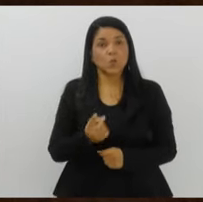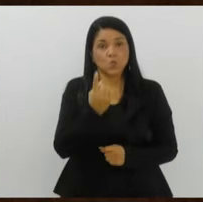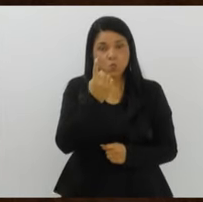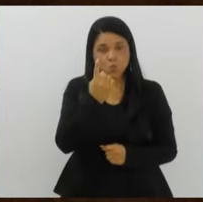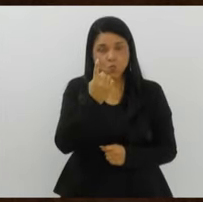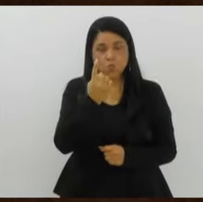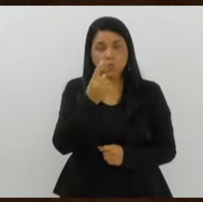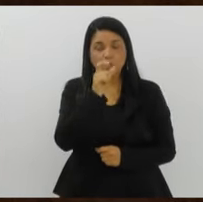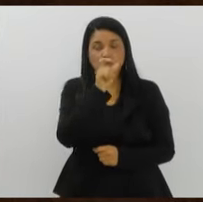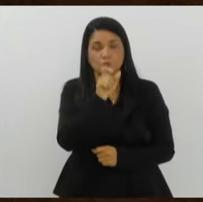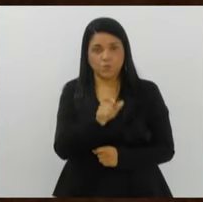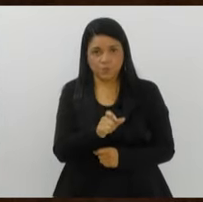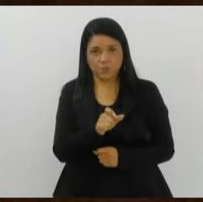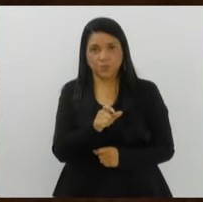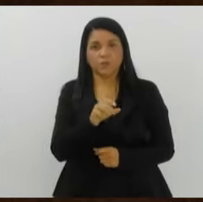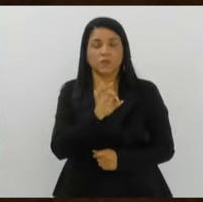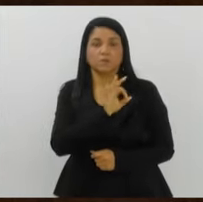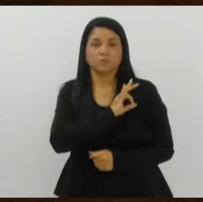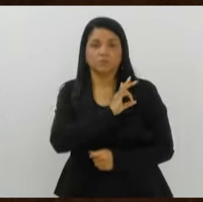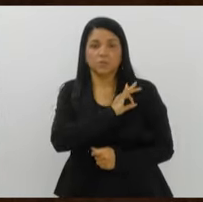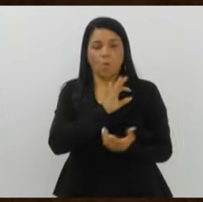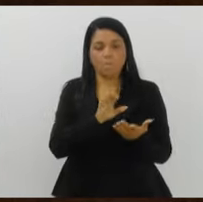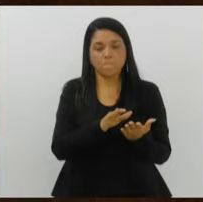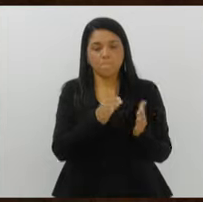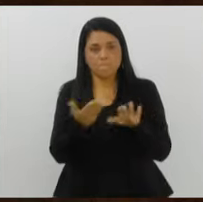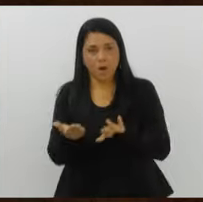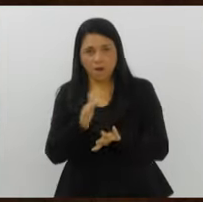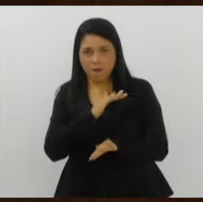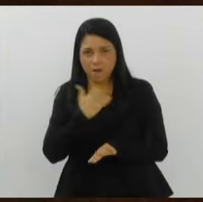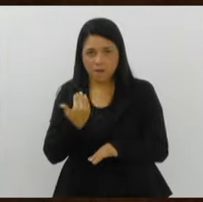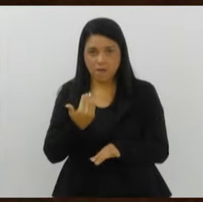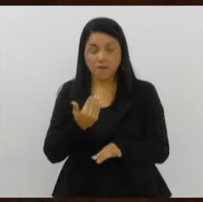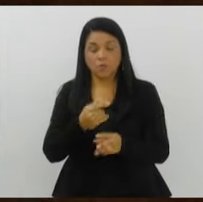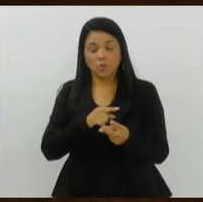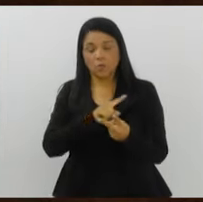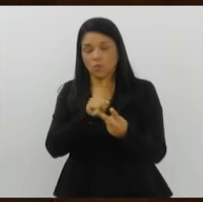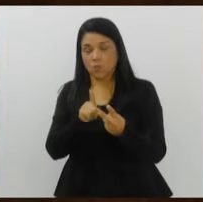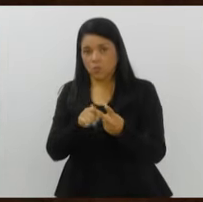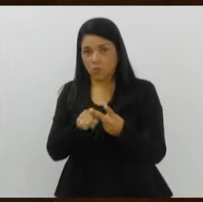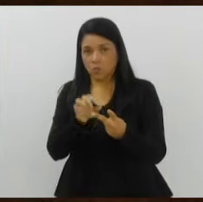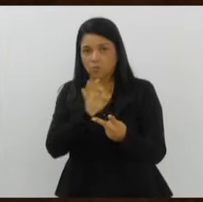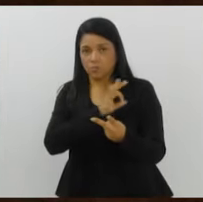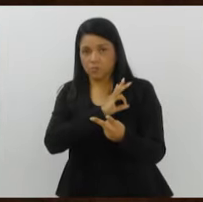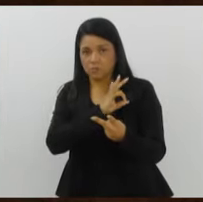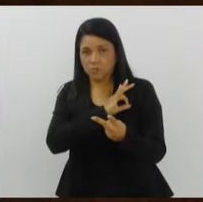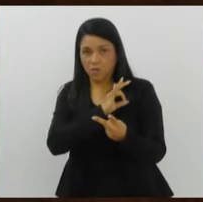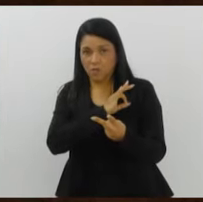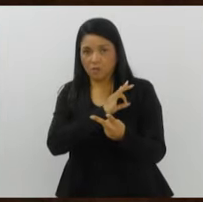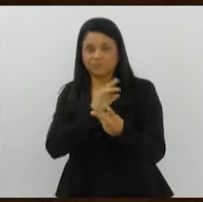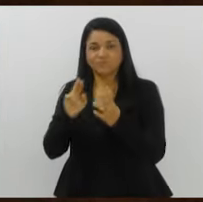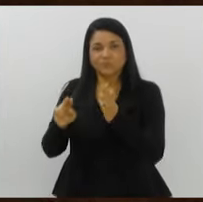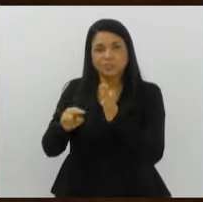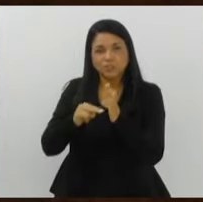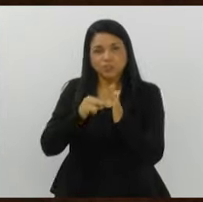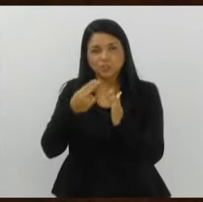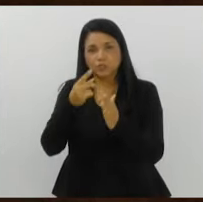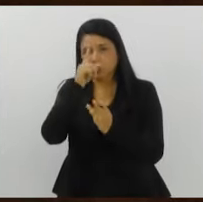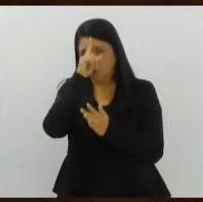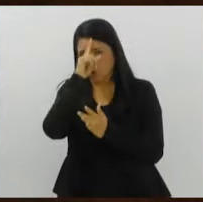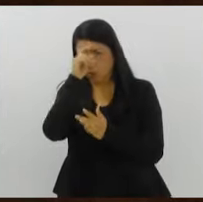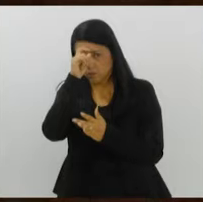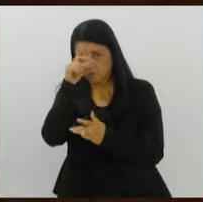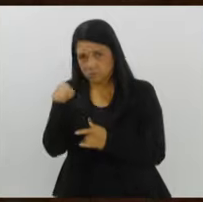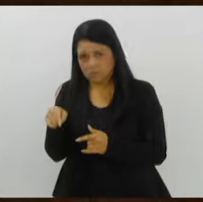do BOPE veio a óbito e o outro está passando por uma cirurgia por